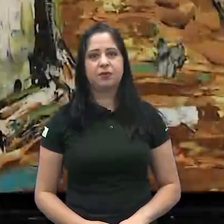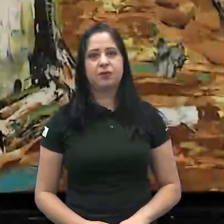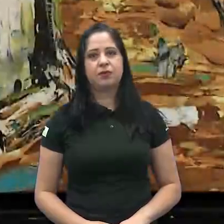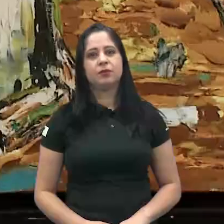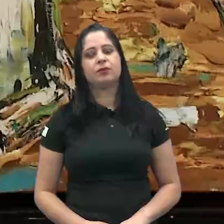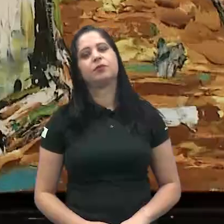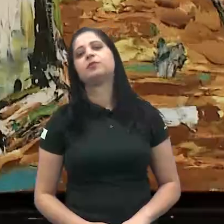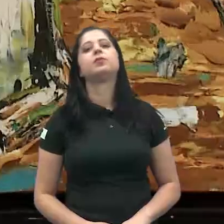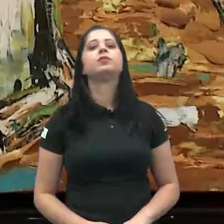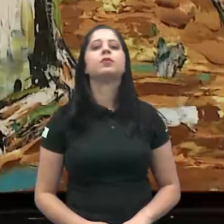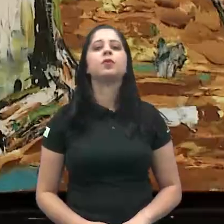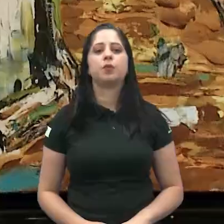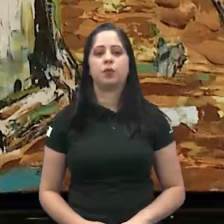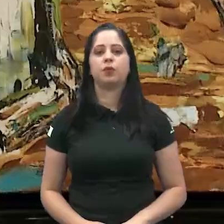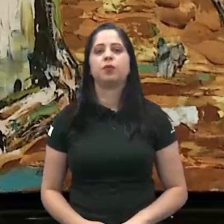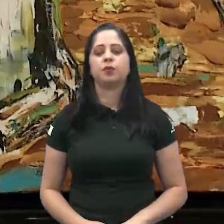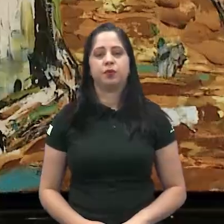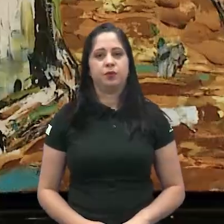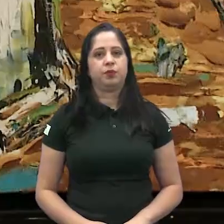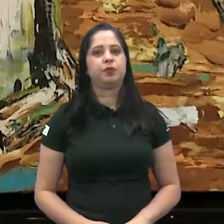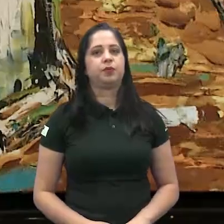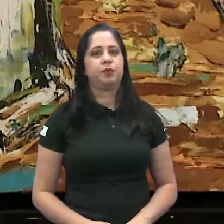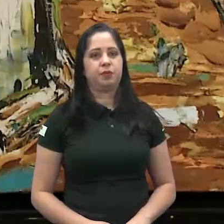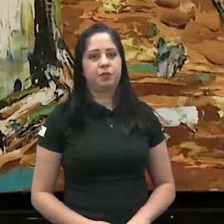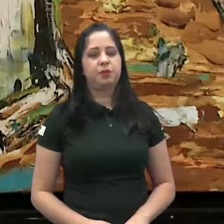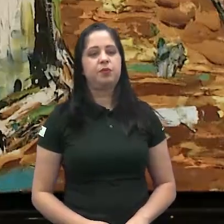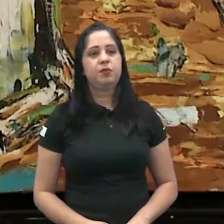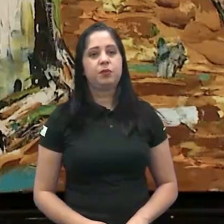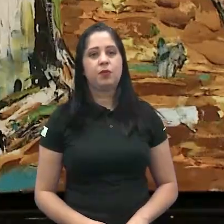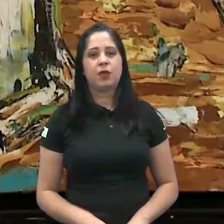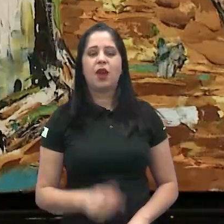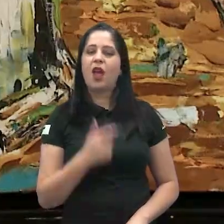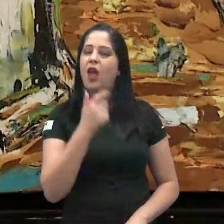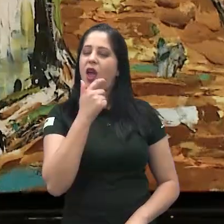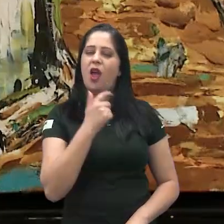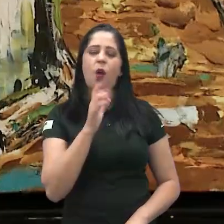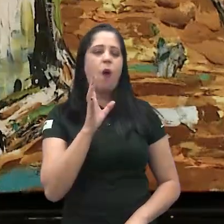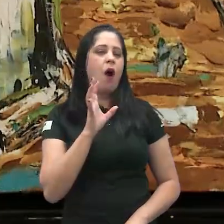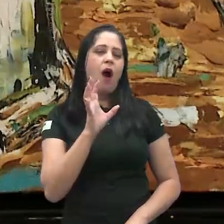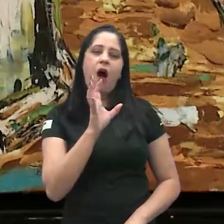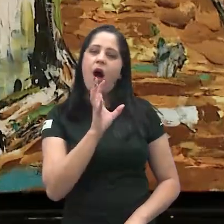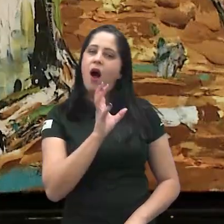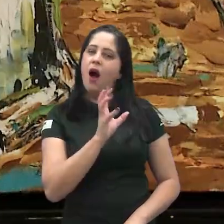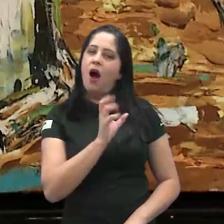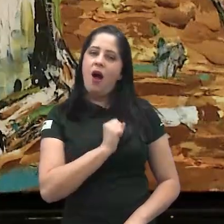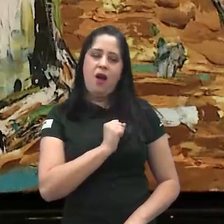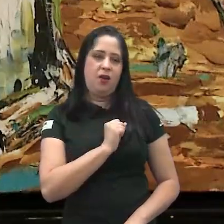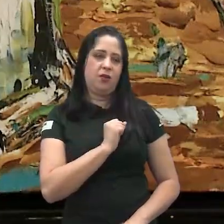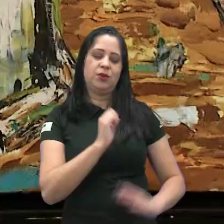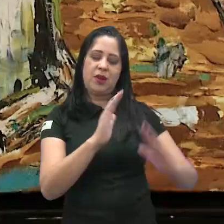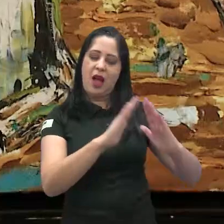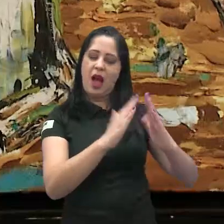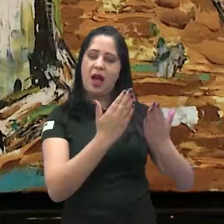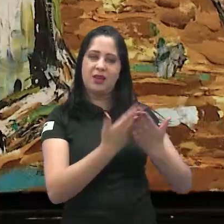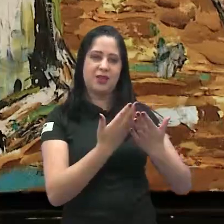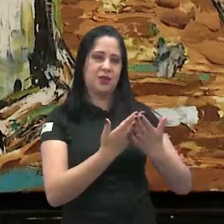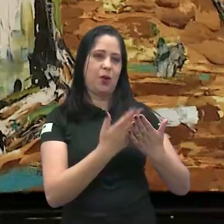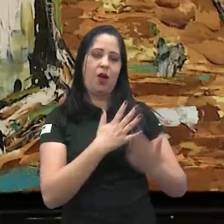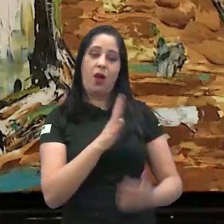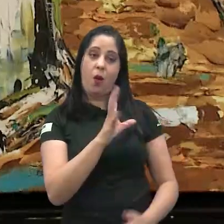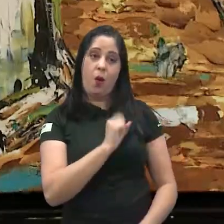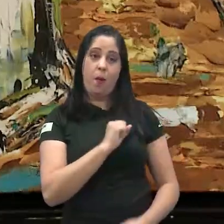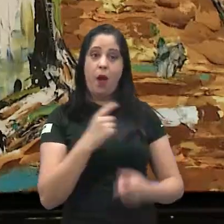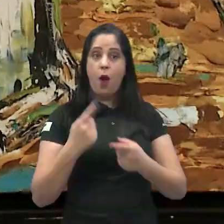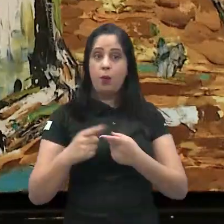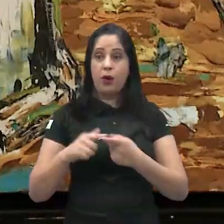Eu tenho uma relação muito de amor por parte de família, A fundadora